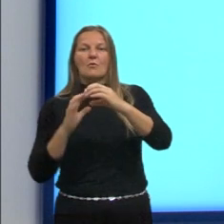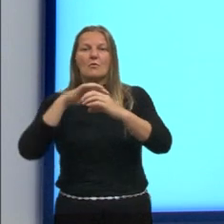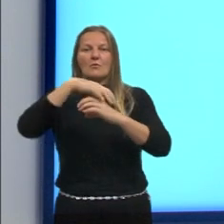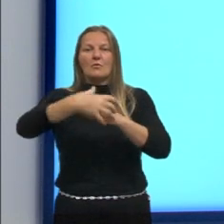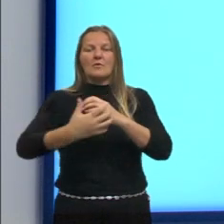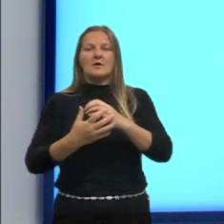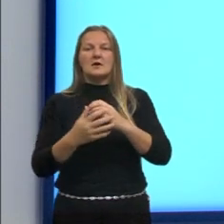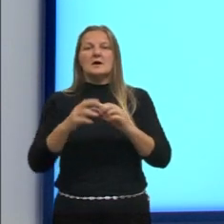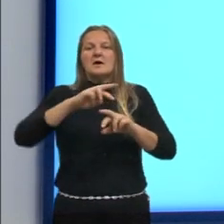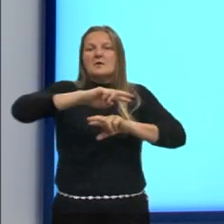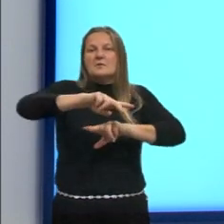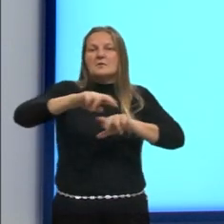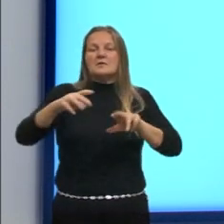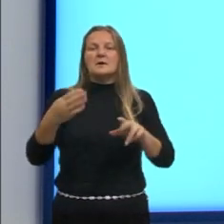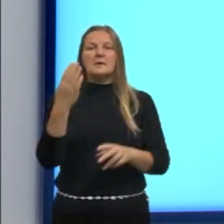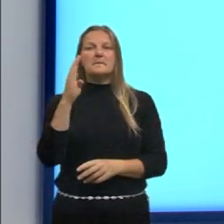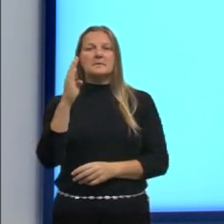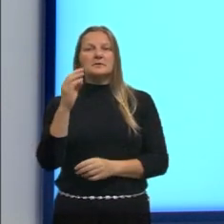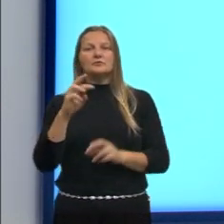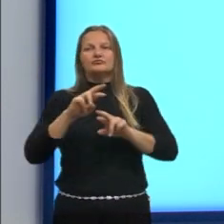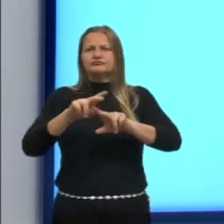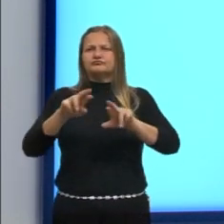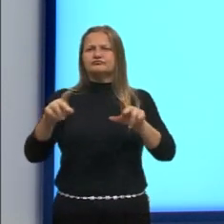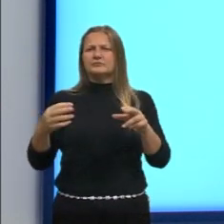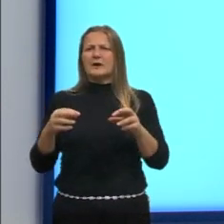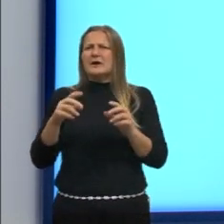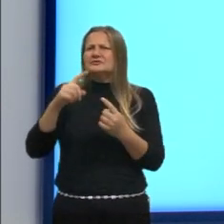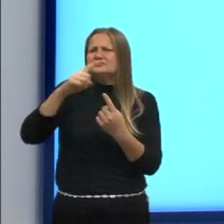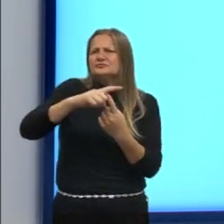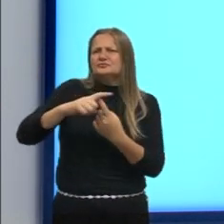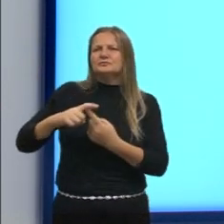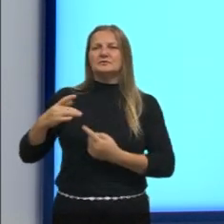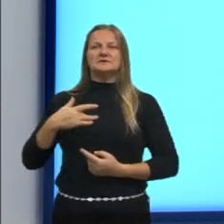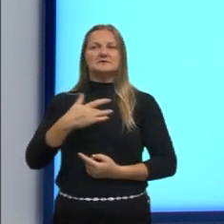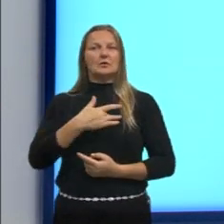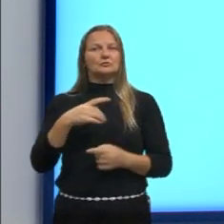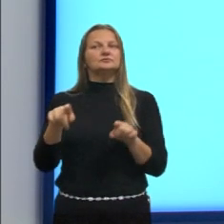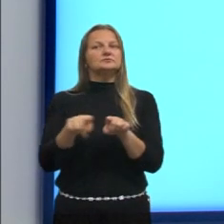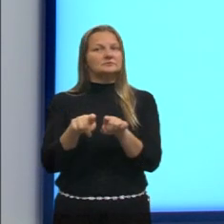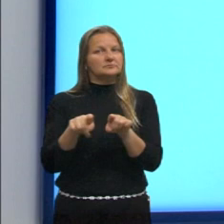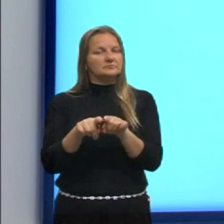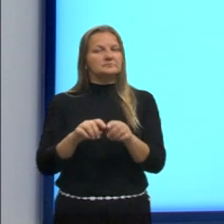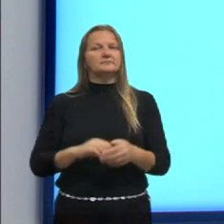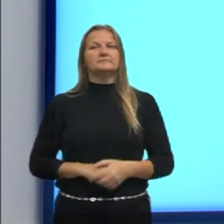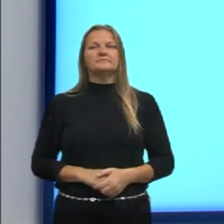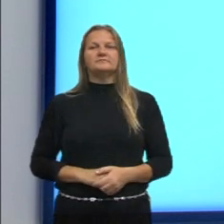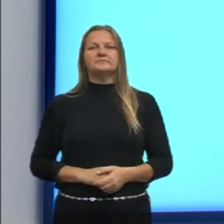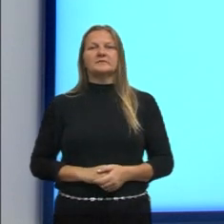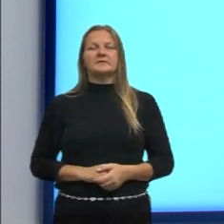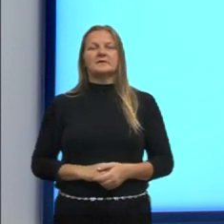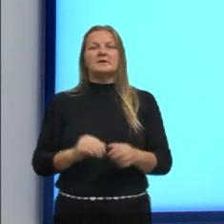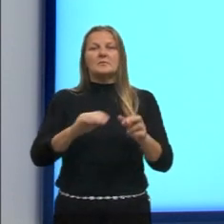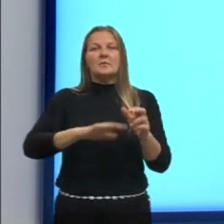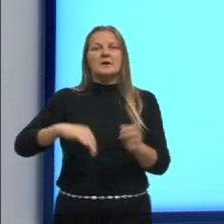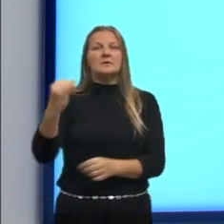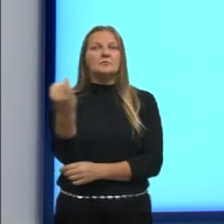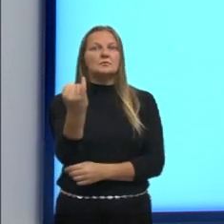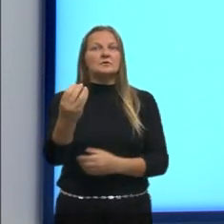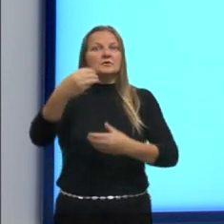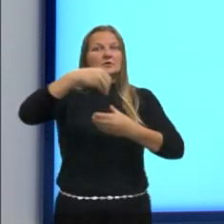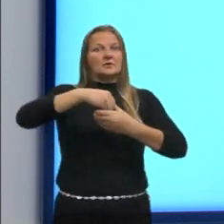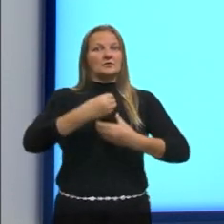biodiversidade e também estudos na área da saúde então é uma área super importante